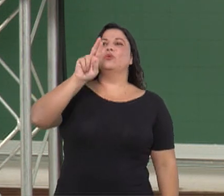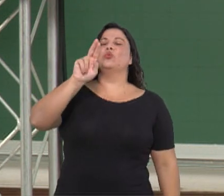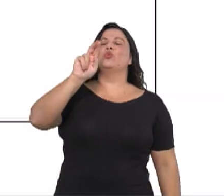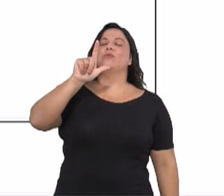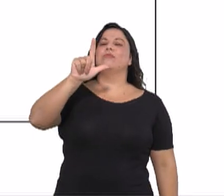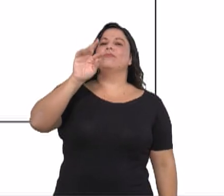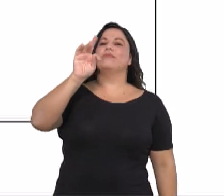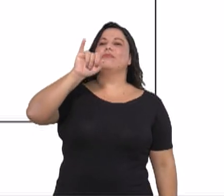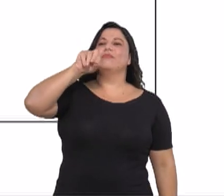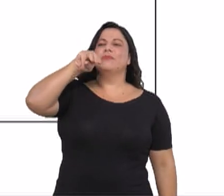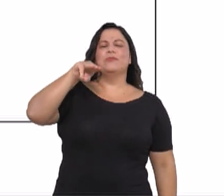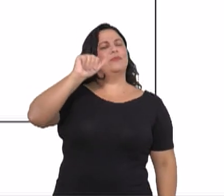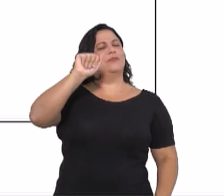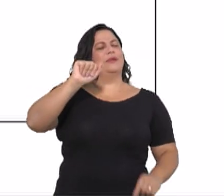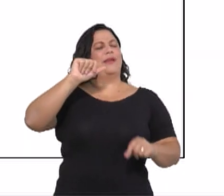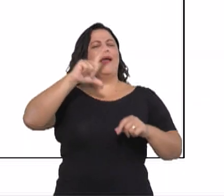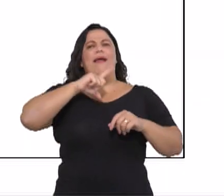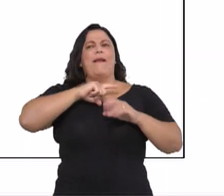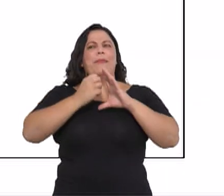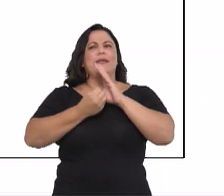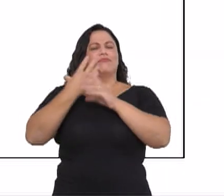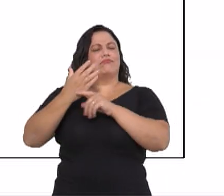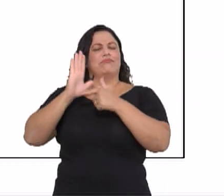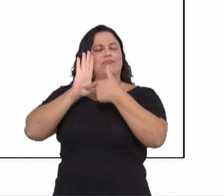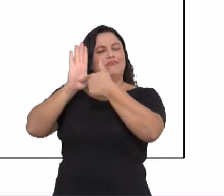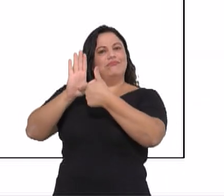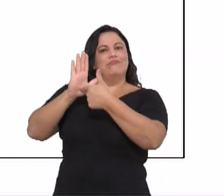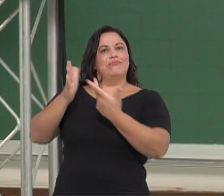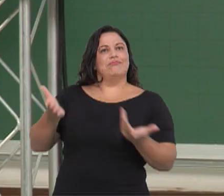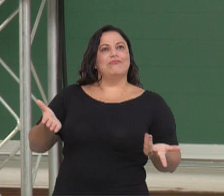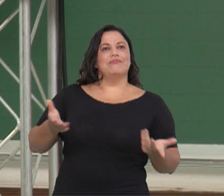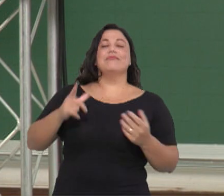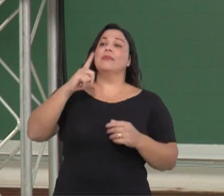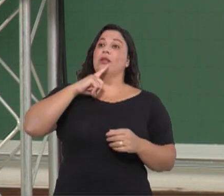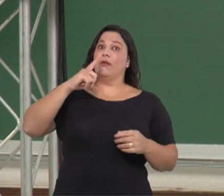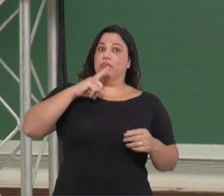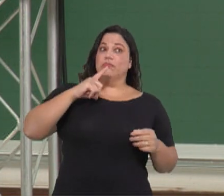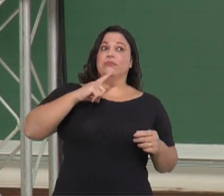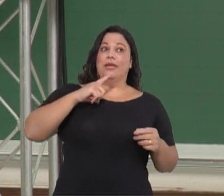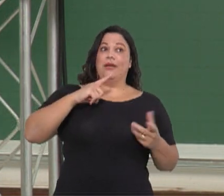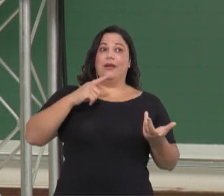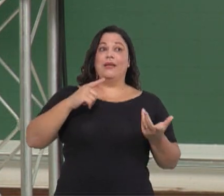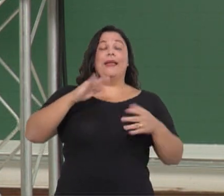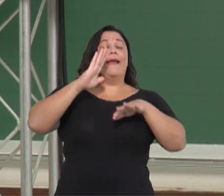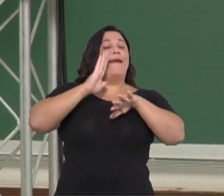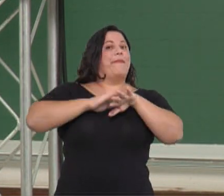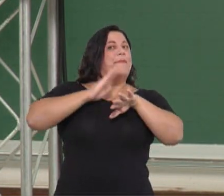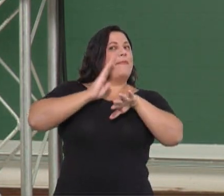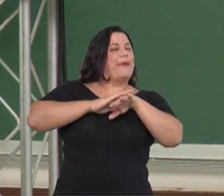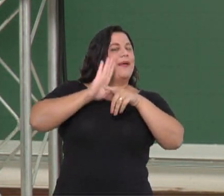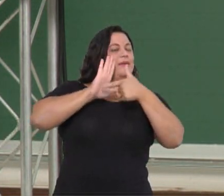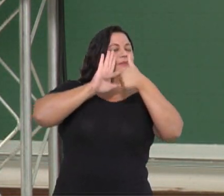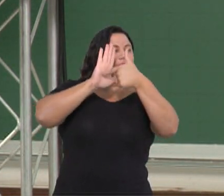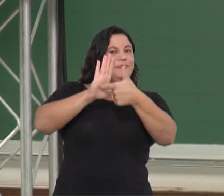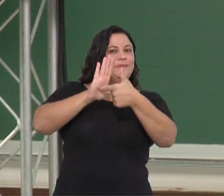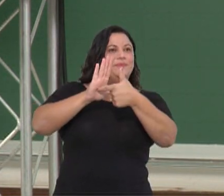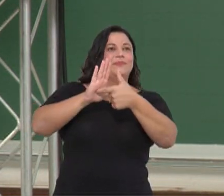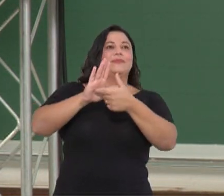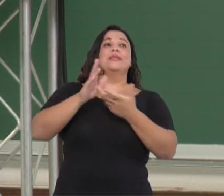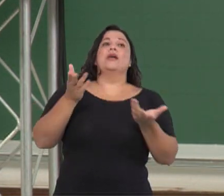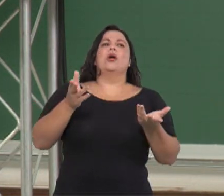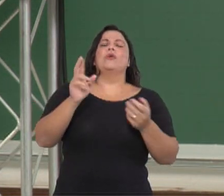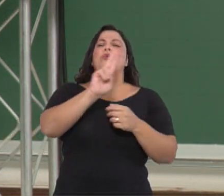mais aparece. E quando nós temos a penúltima sílaba tônica que mais aparece, nós